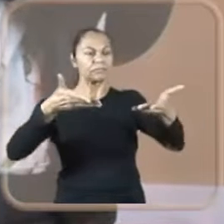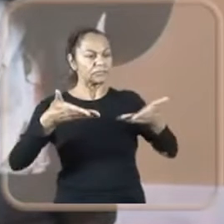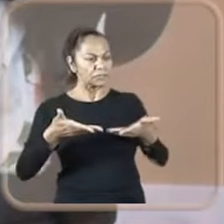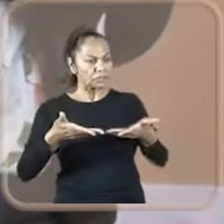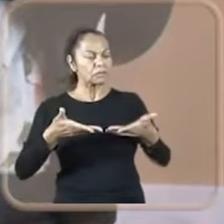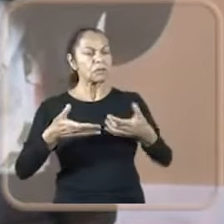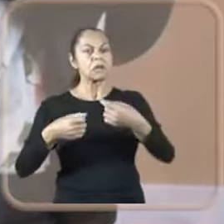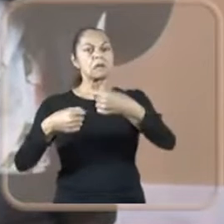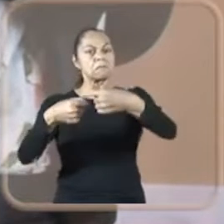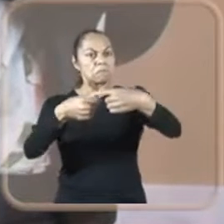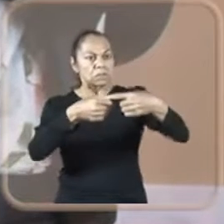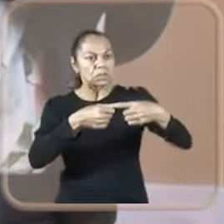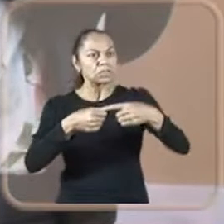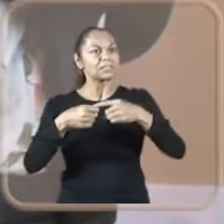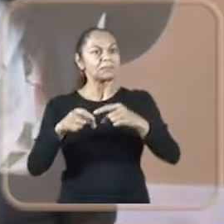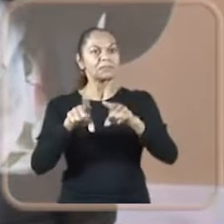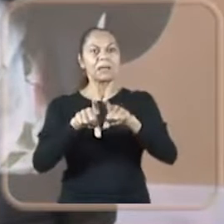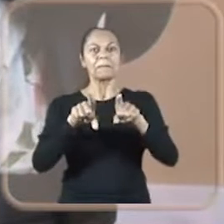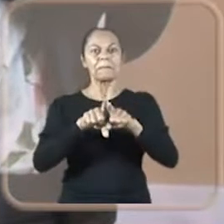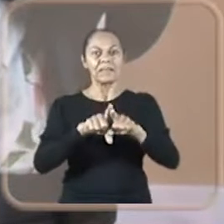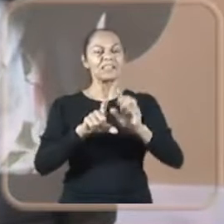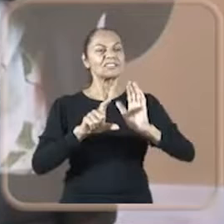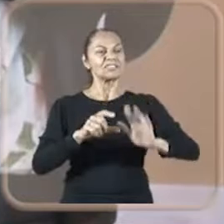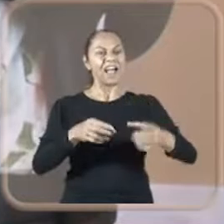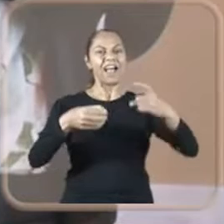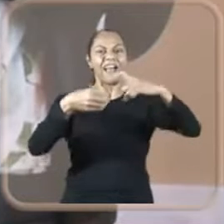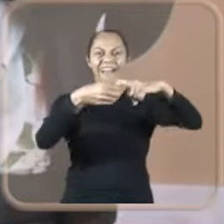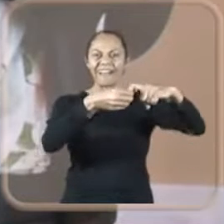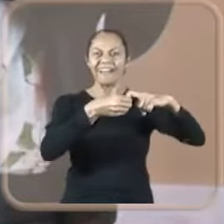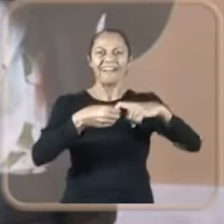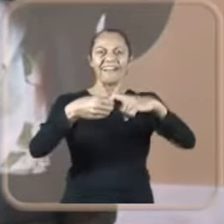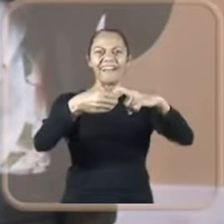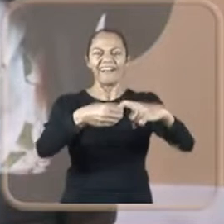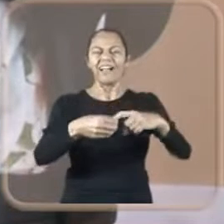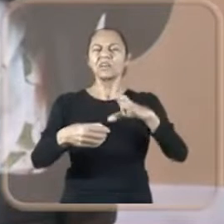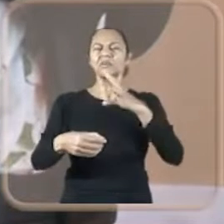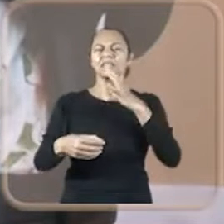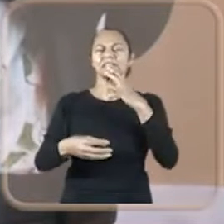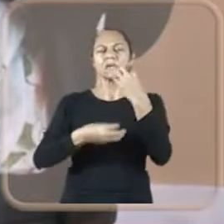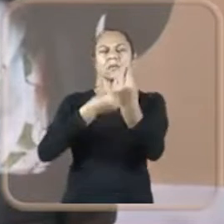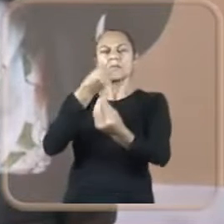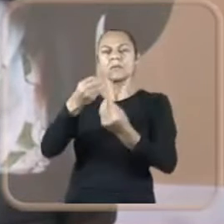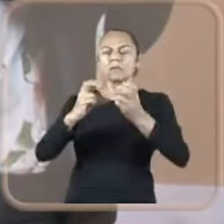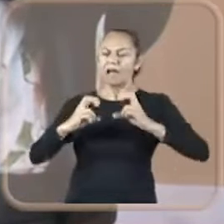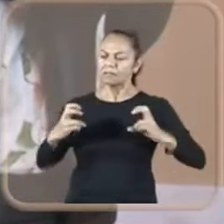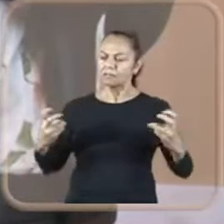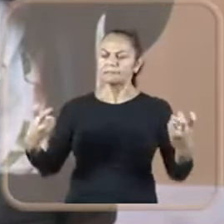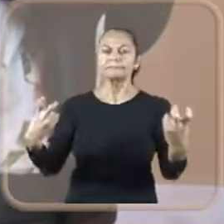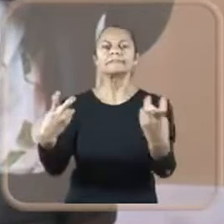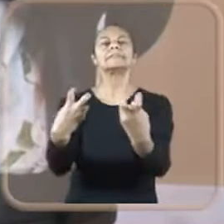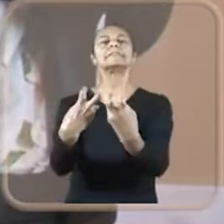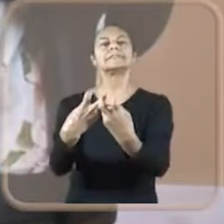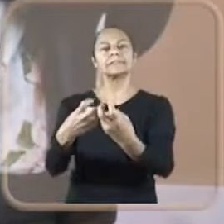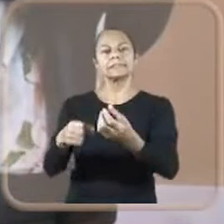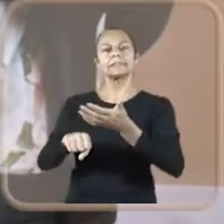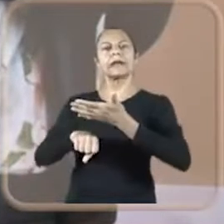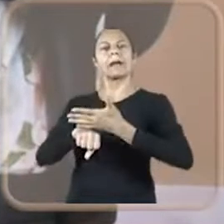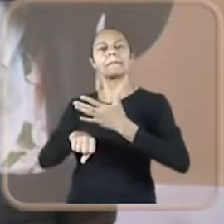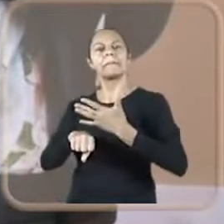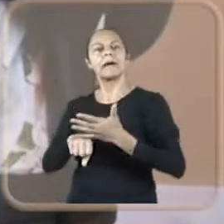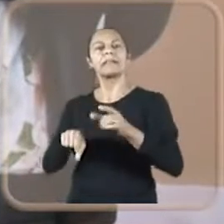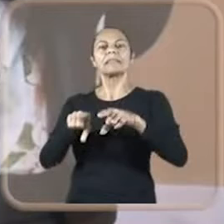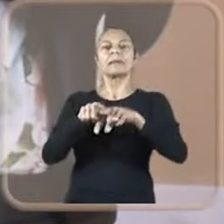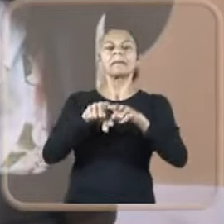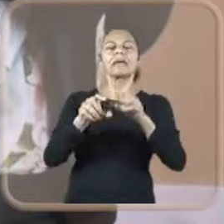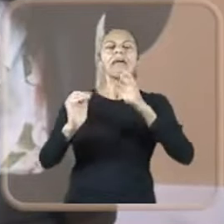que já aderiram ajudam nisso, a conhecerem através da prática de círculos, através de